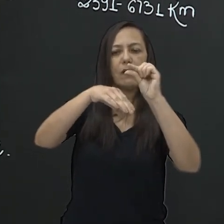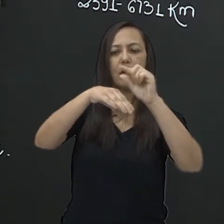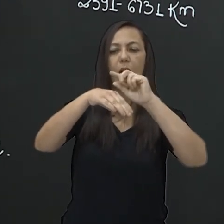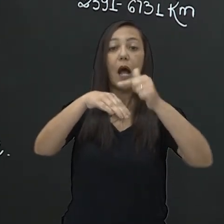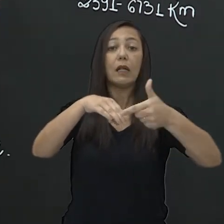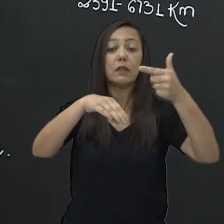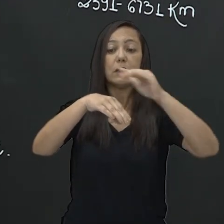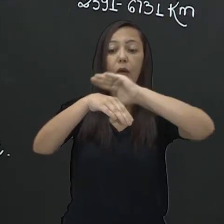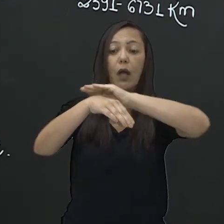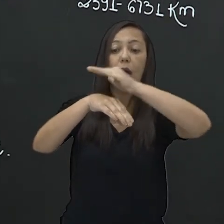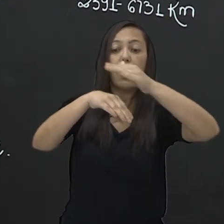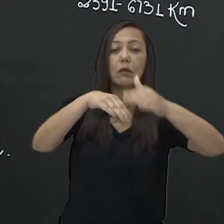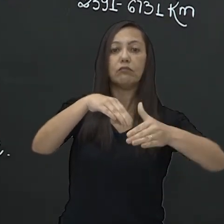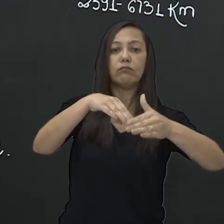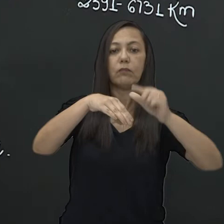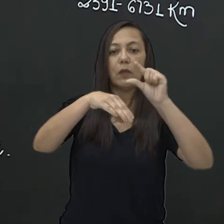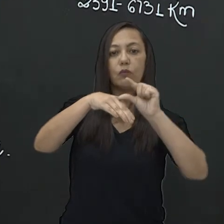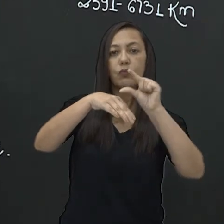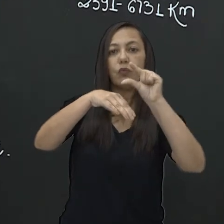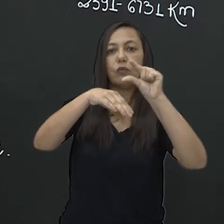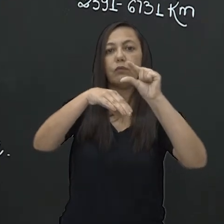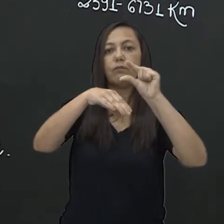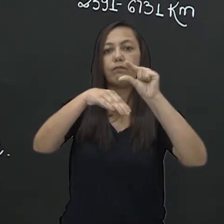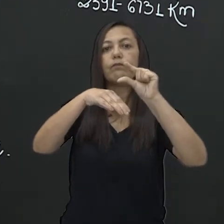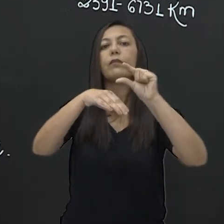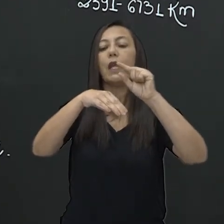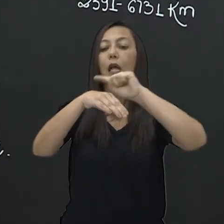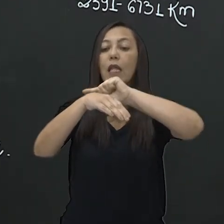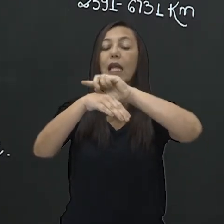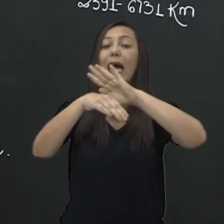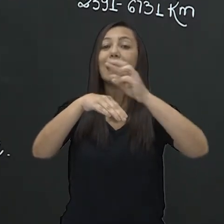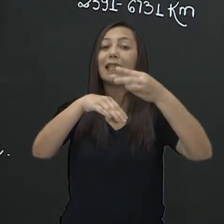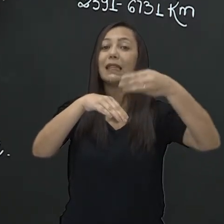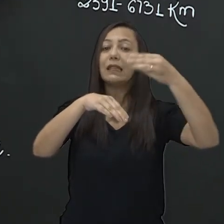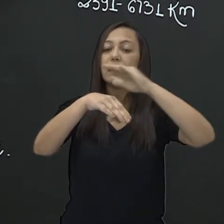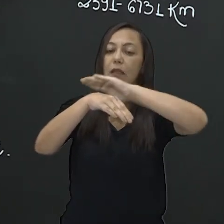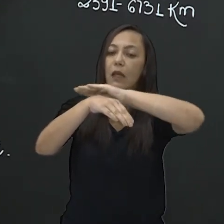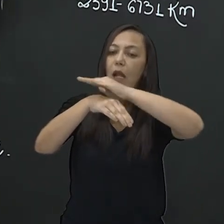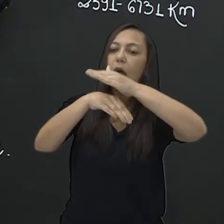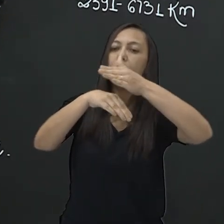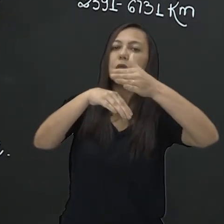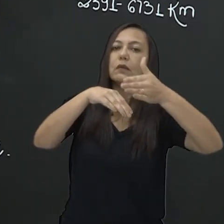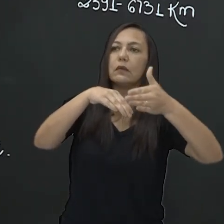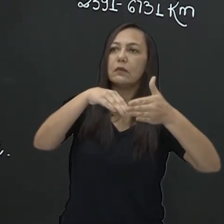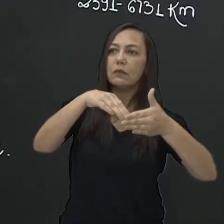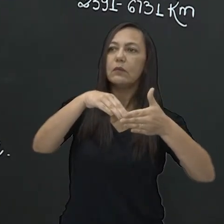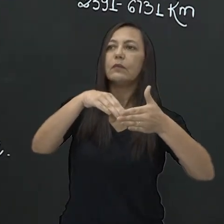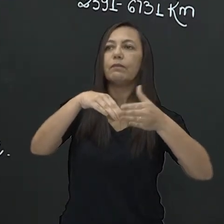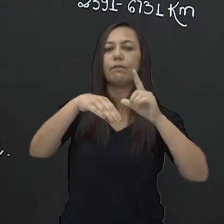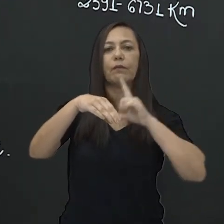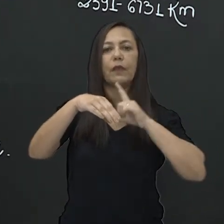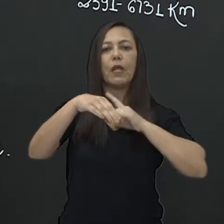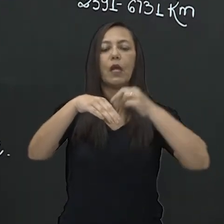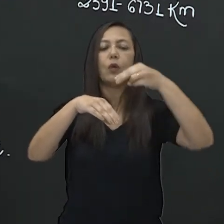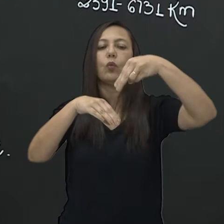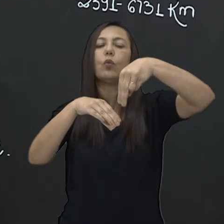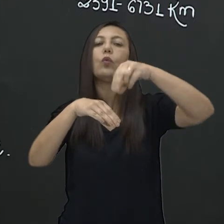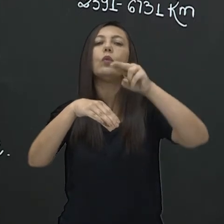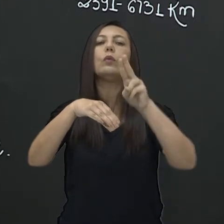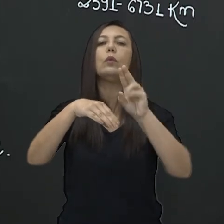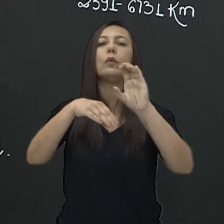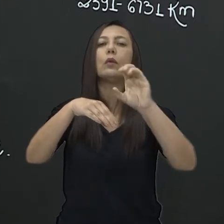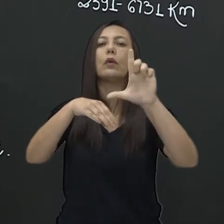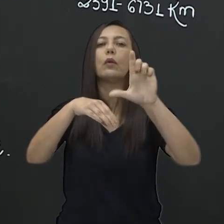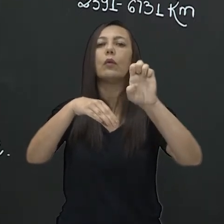70, 2.891 quilômetros, 2.090, 89, varia um pouquinho entre as literaturas. E a gente chega no núcleo. O